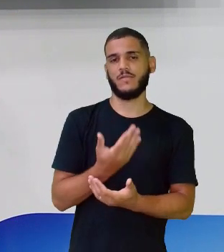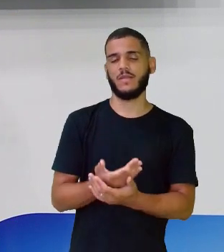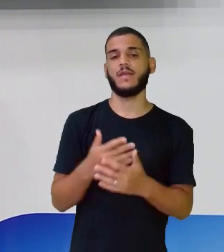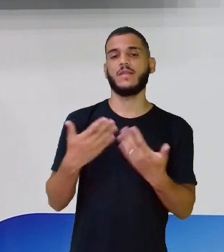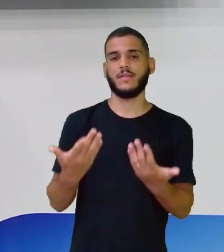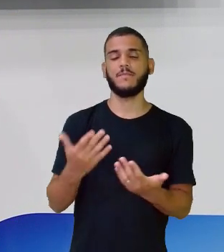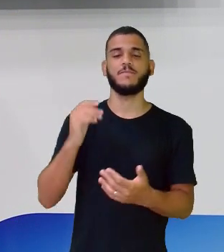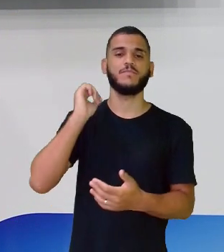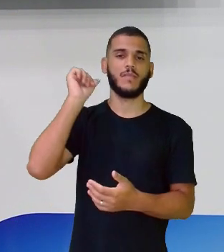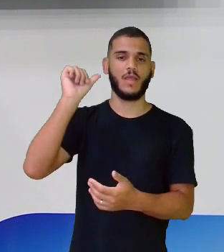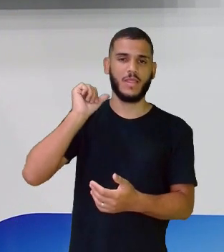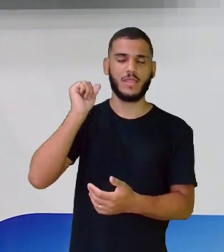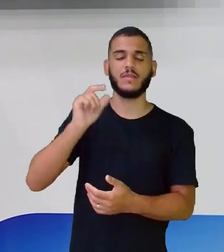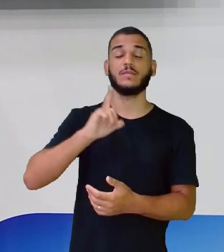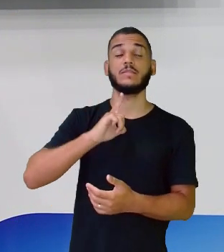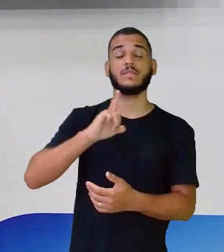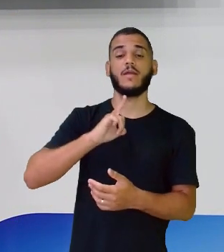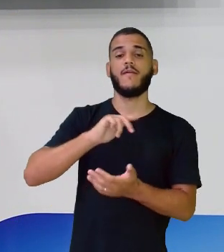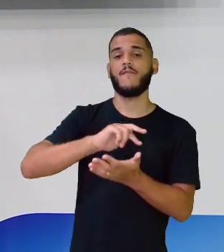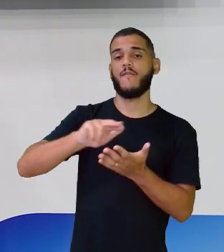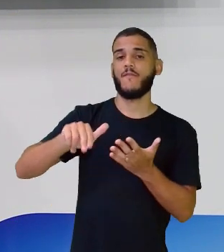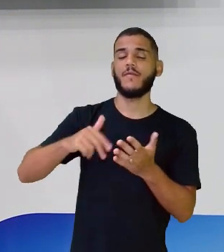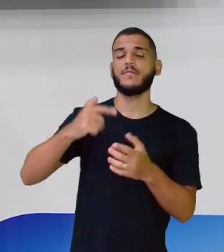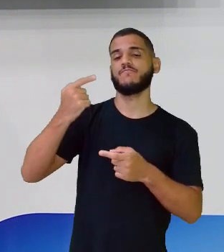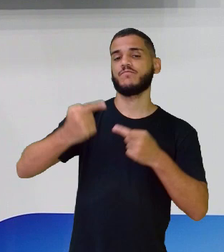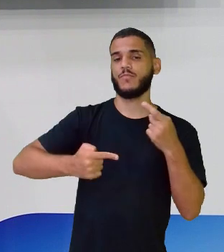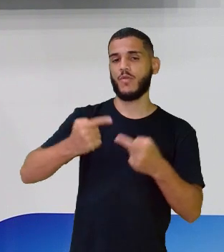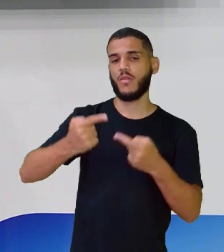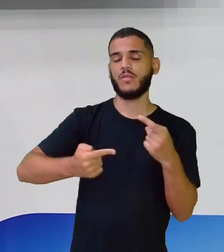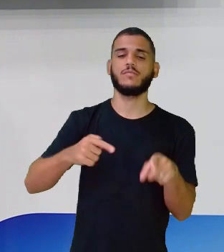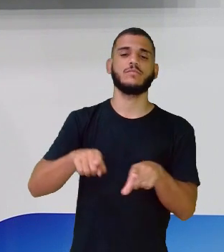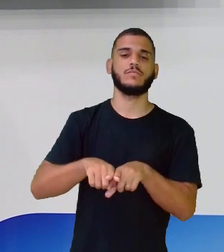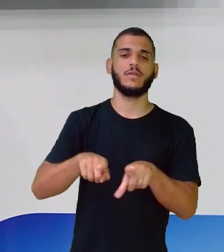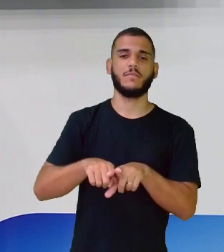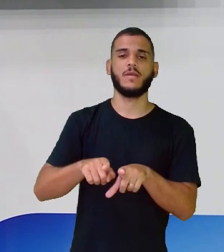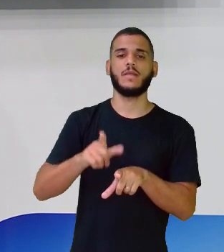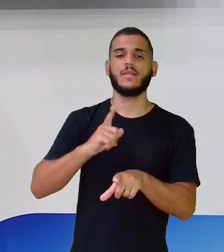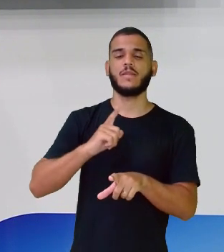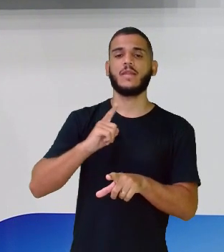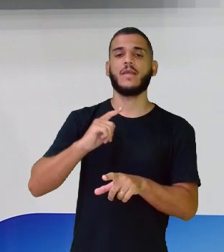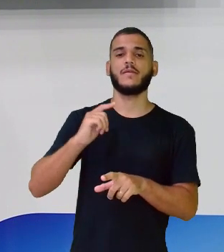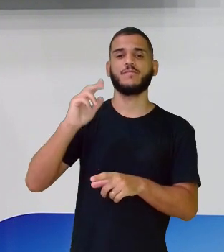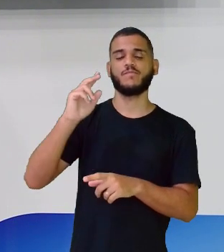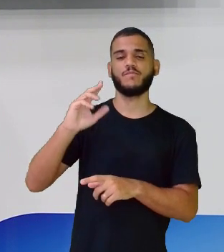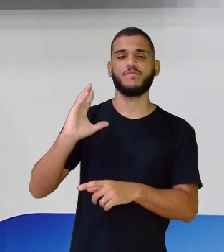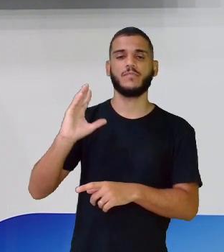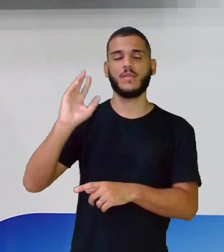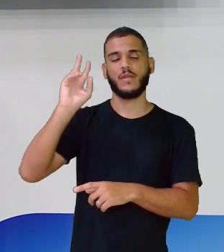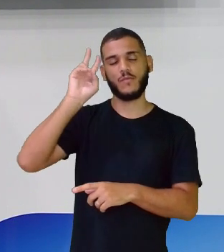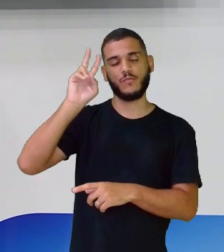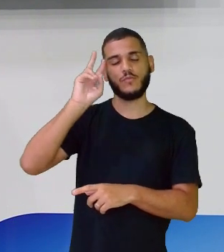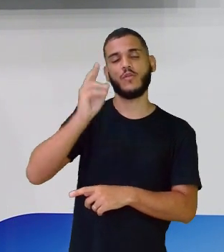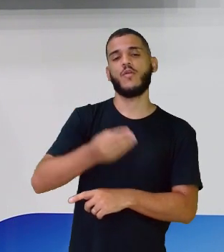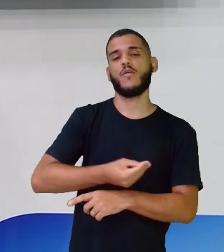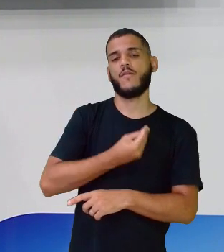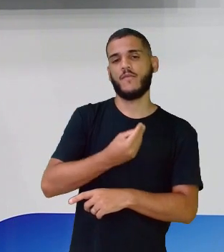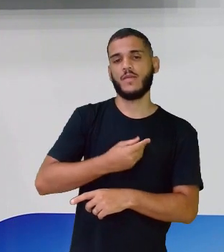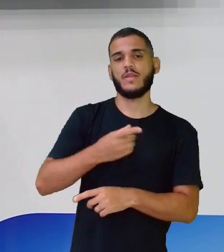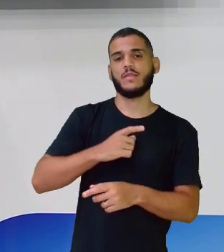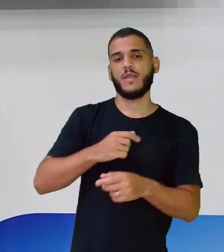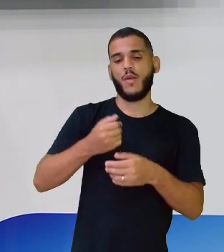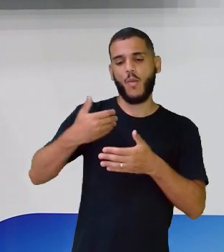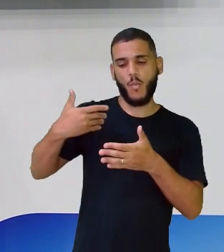alguns artistas, por isso que eu citei artistas e políticos, alguns artistas aí têm uma história de vida, né, tem uma